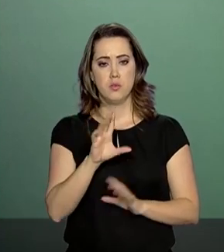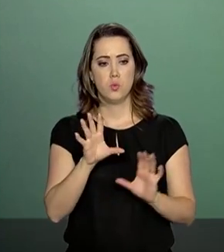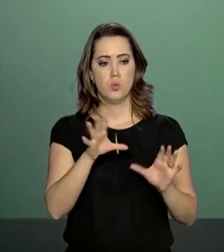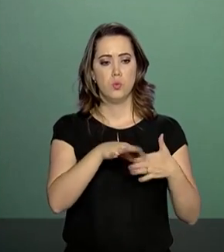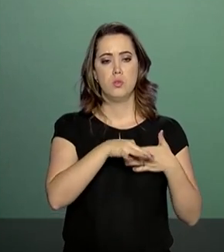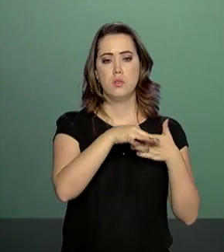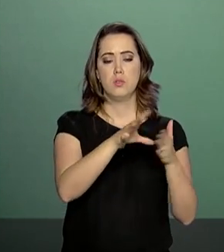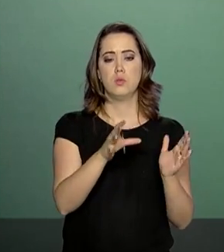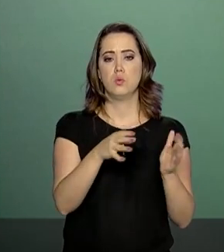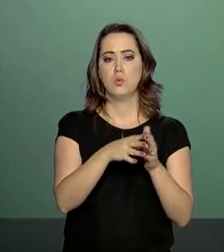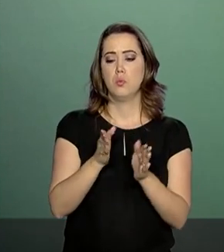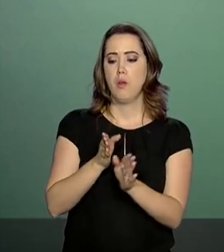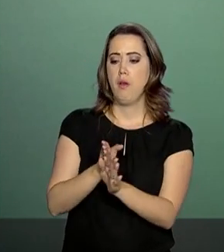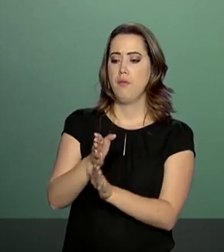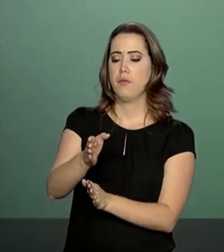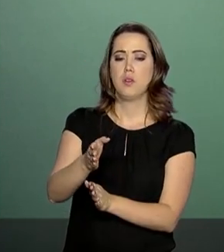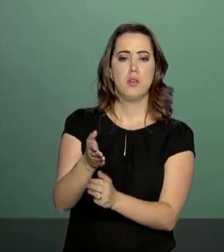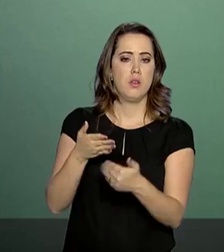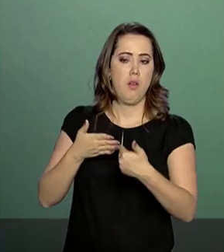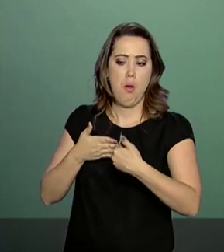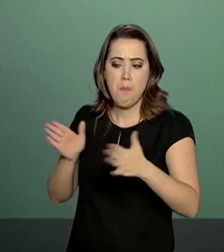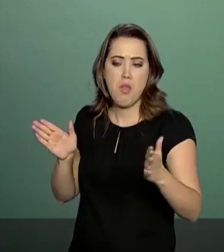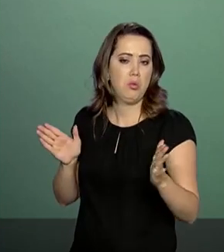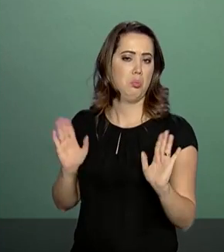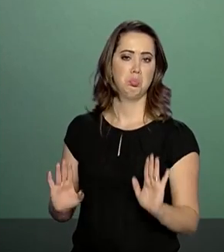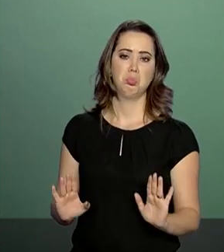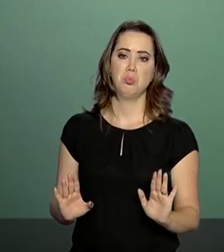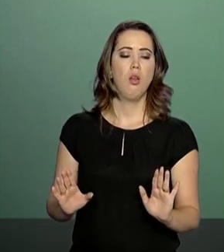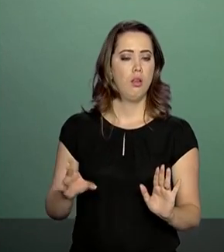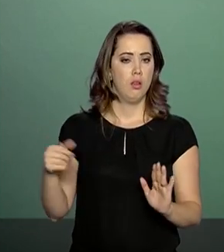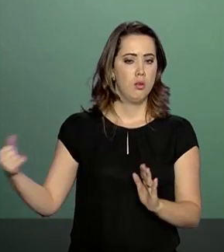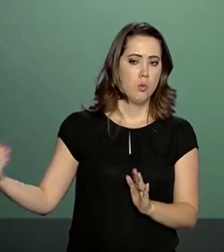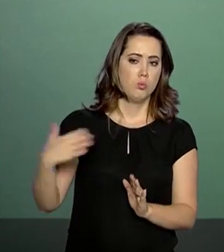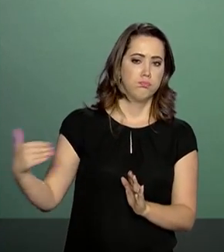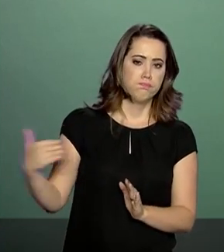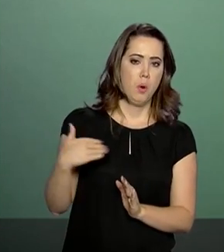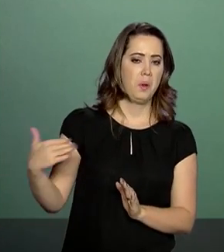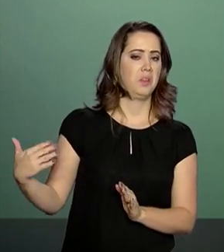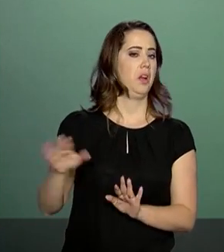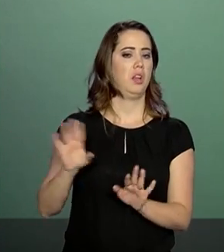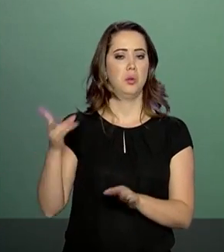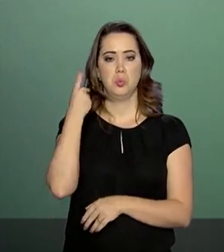Brigada a fronteira estava a aberta e com o fluxo